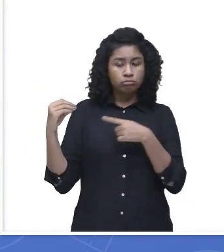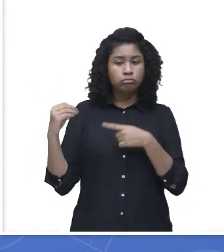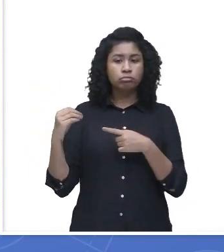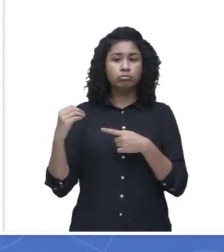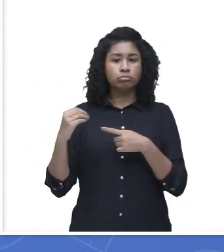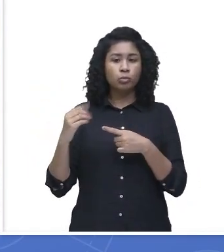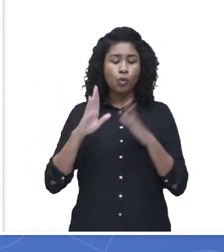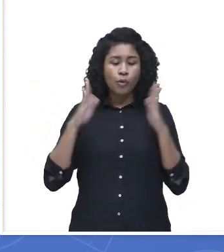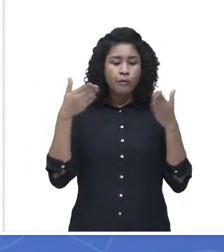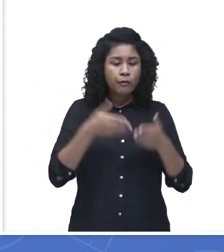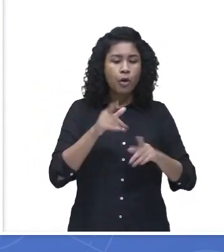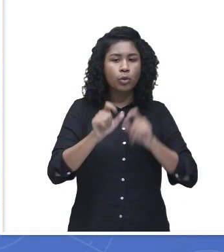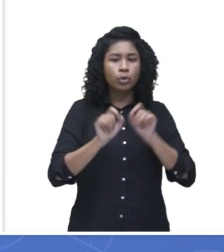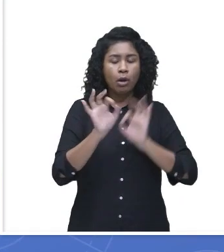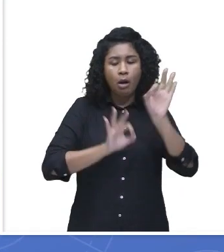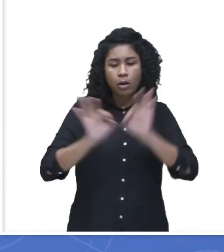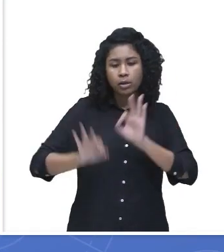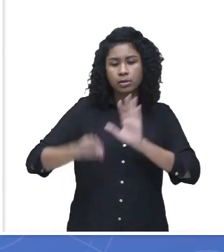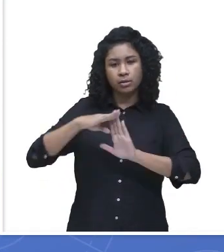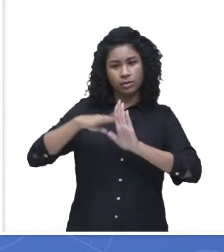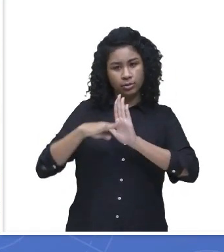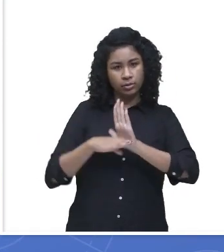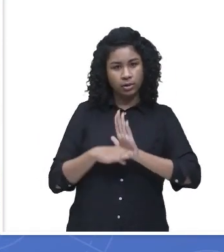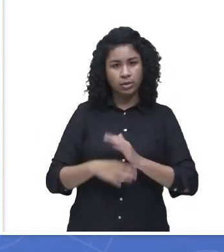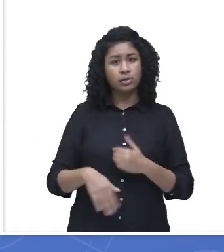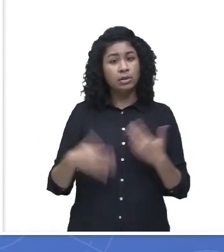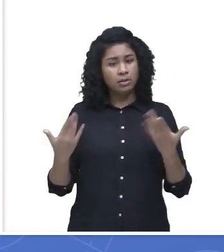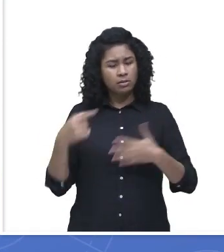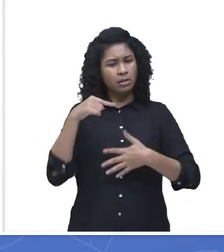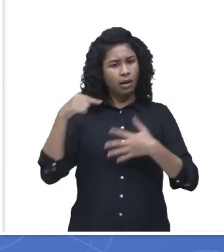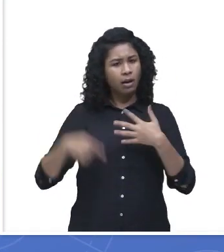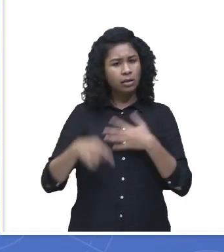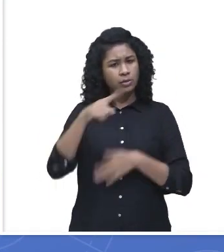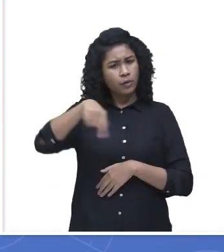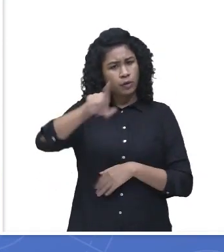vocês poderiam pontuar no texto de vocês, ok?